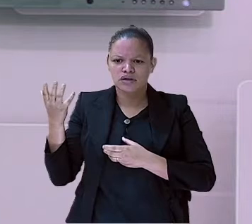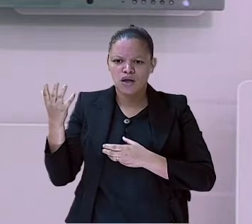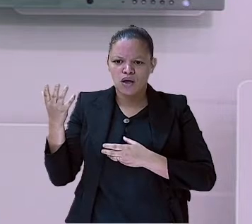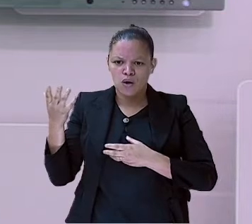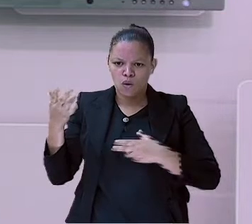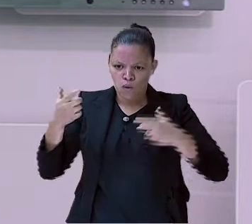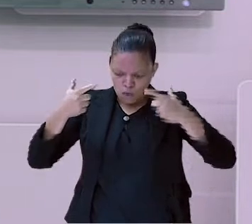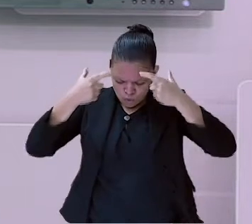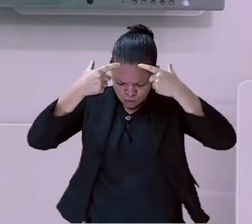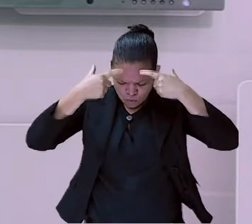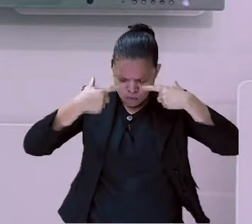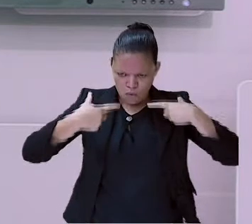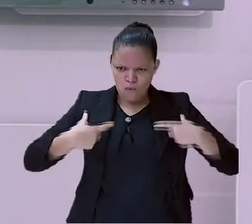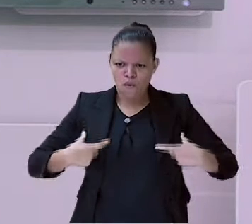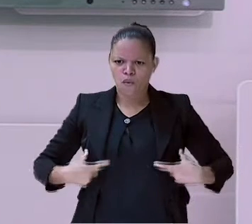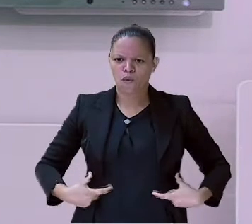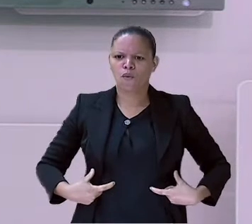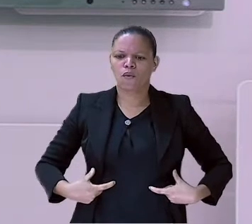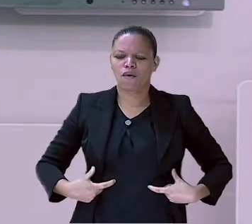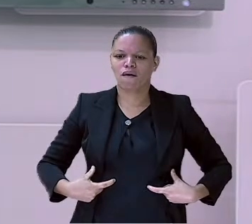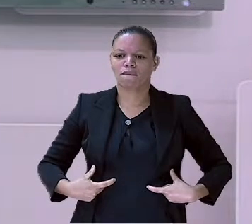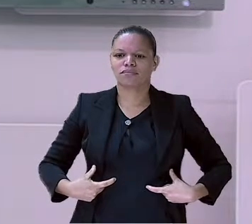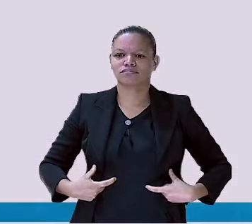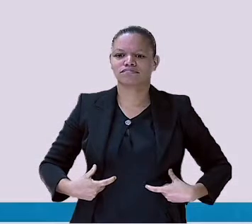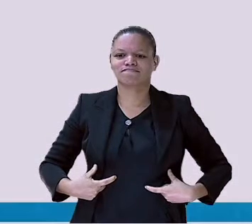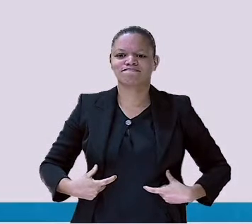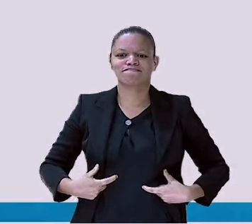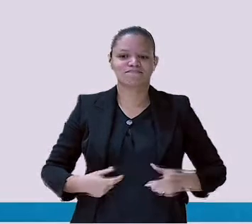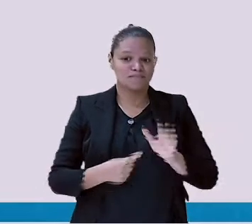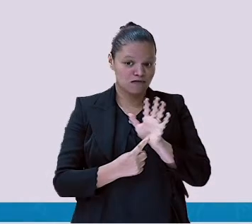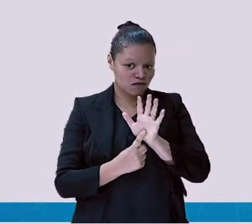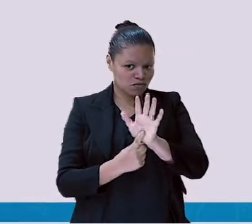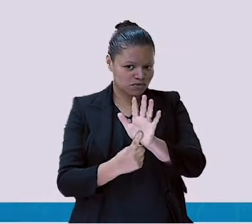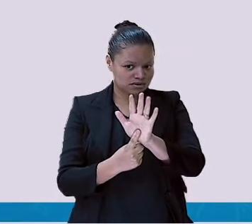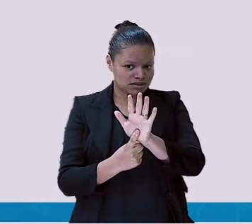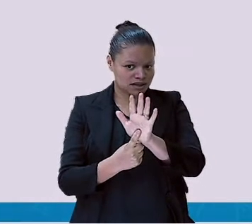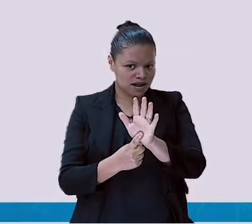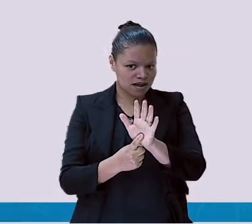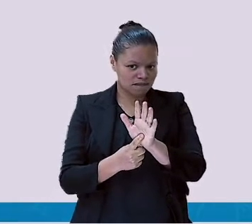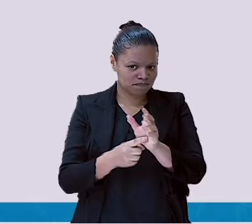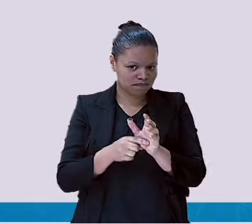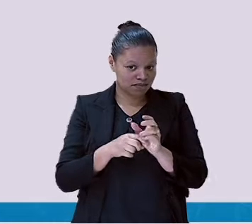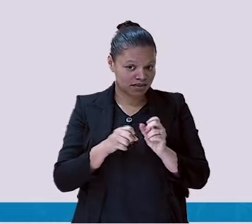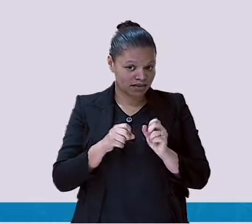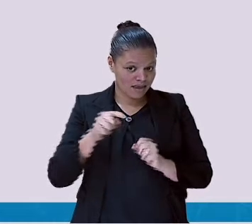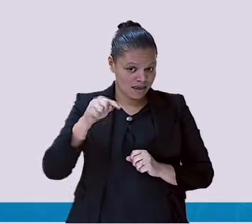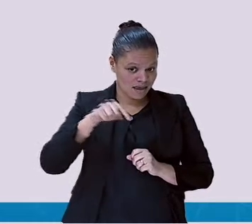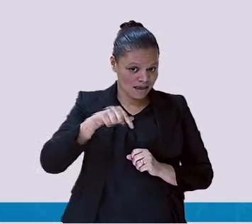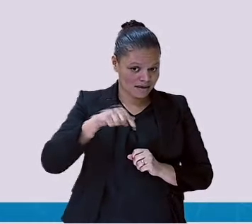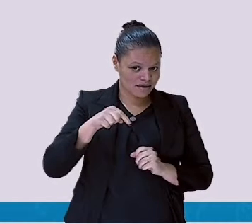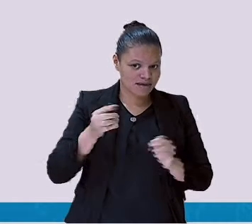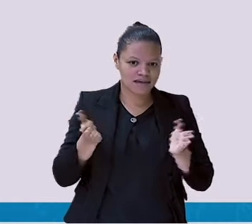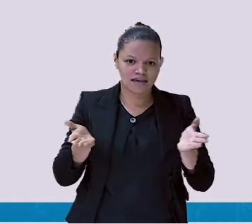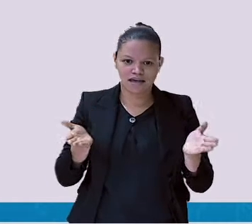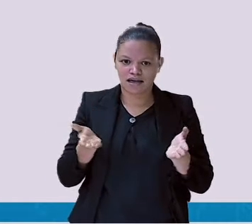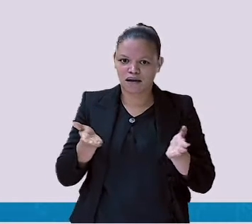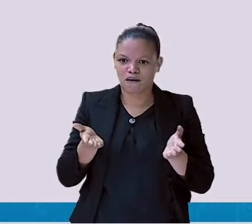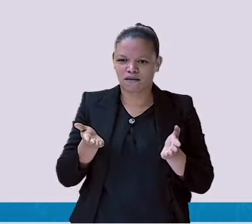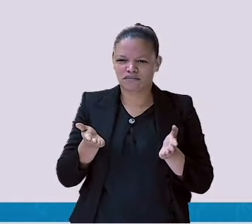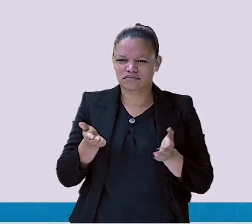alguns sinais de alerta do nosso corpo. Começa aí, a dar mau hálito,